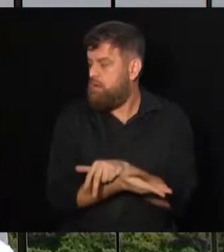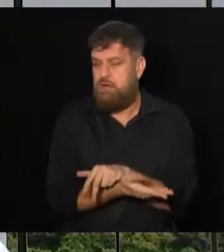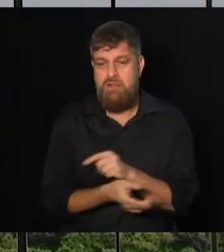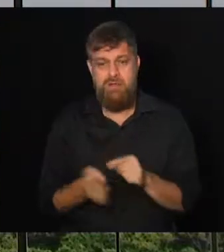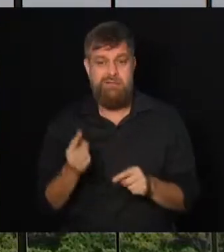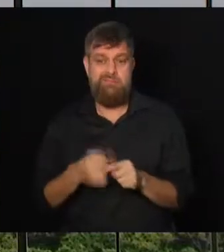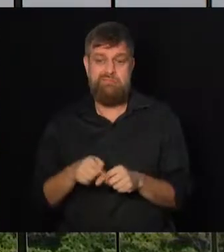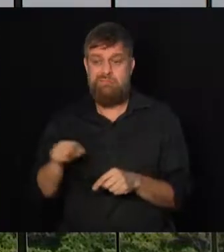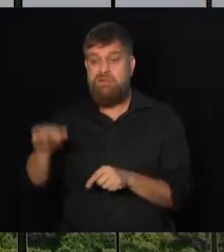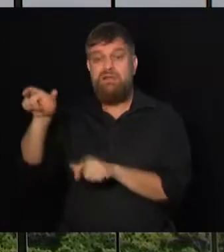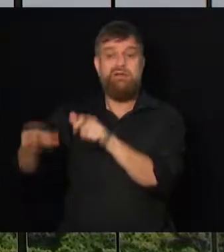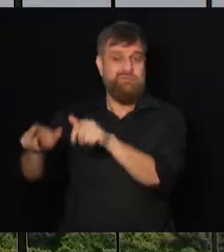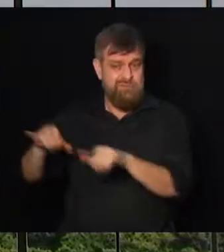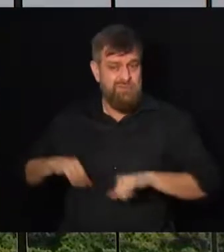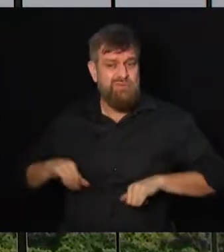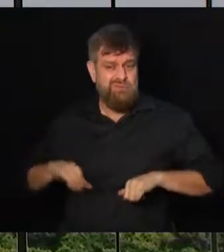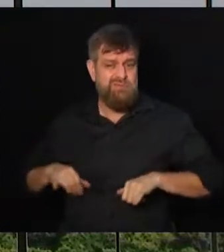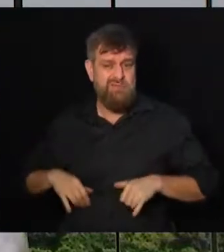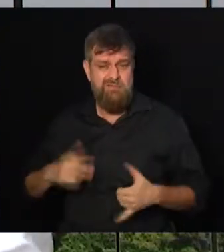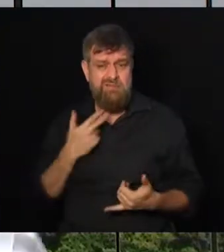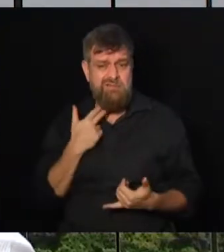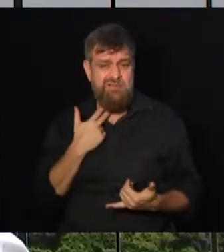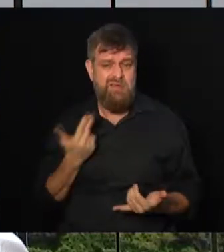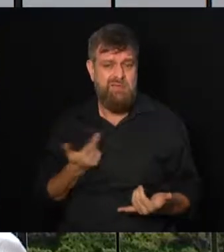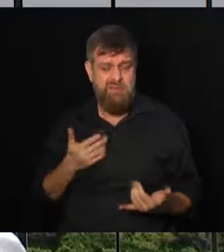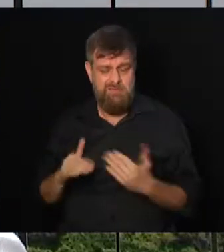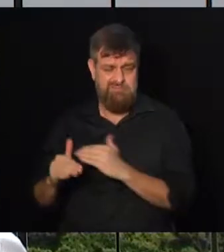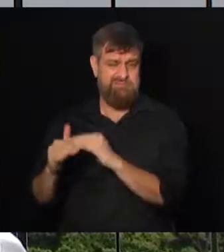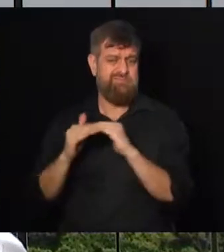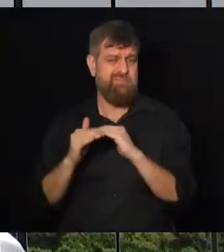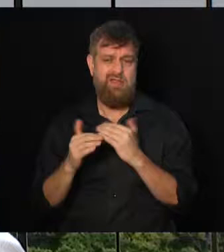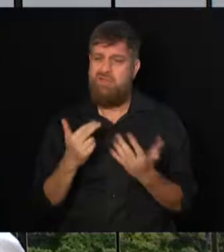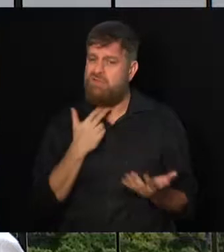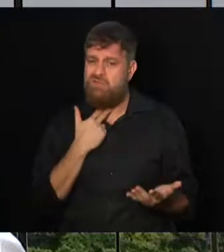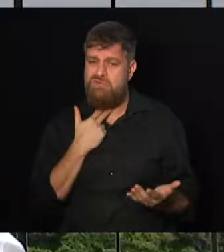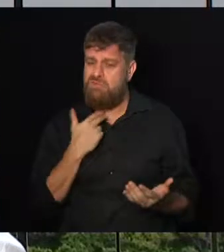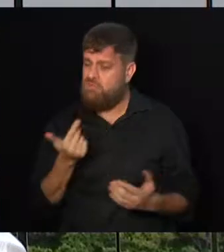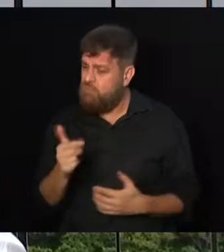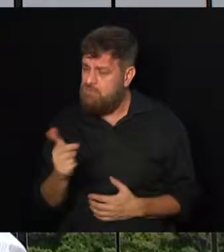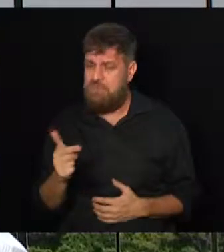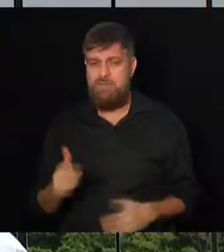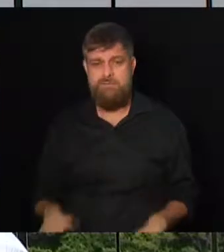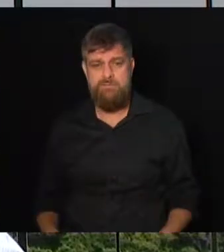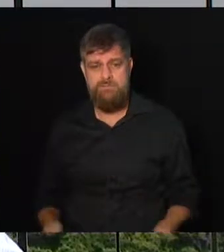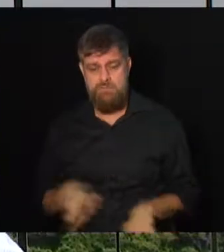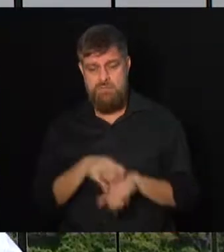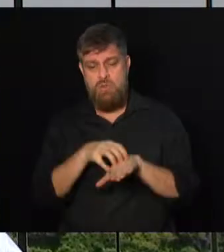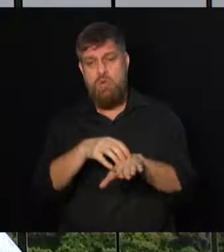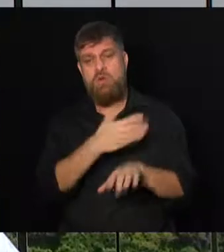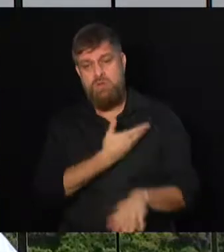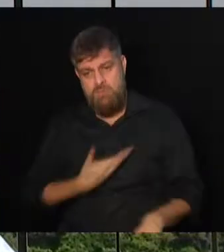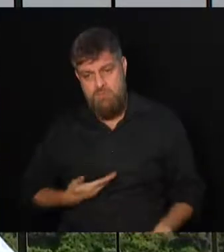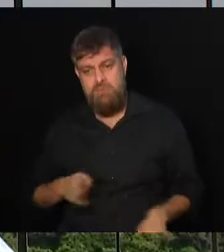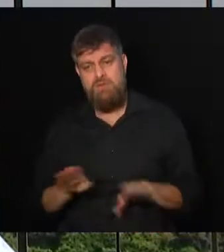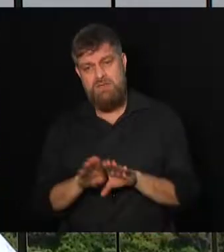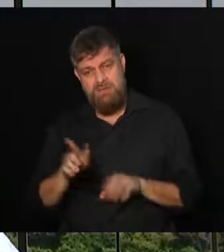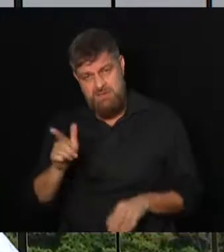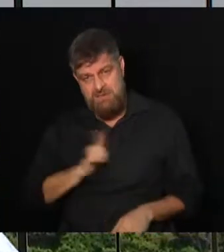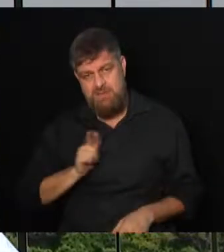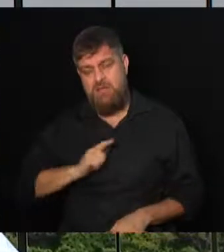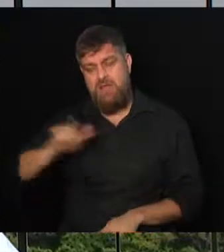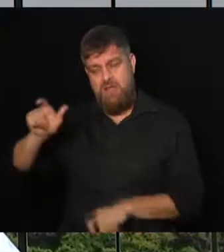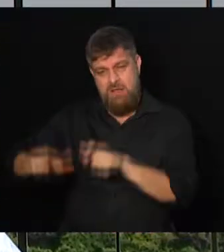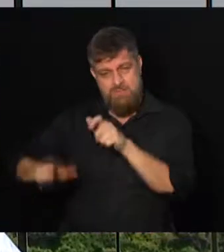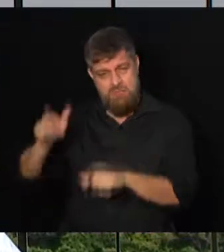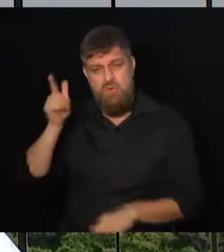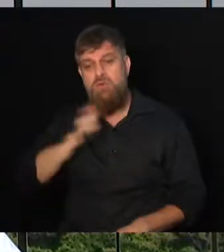Né? E por aí vai, só desculpa completar, professor, aqui. Em relação ao transporte público, existe também essa possibilidade dele